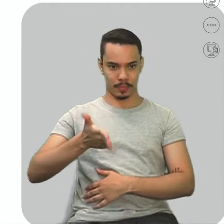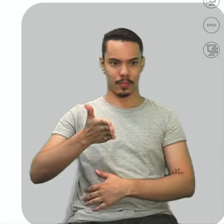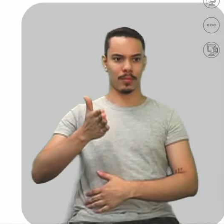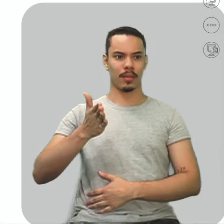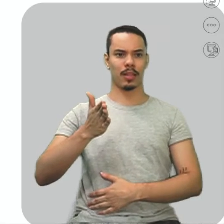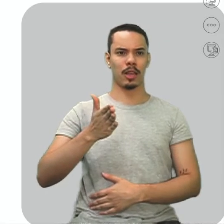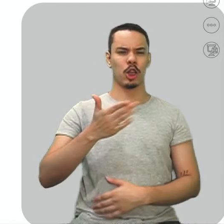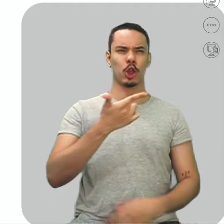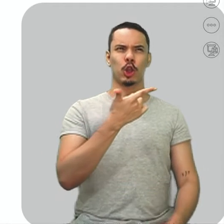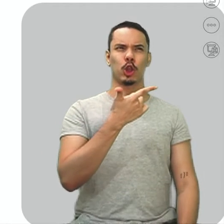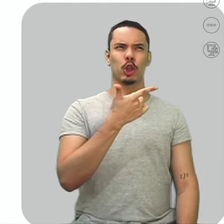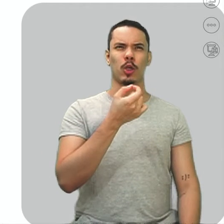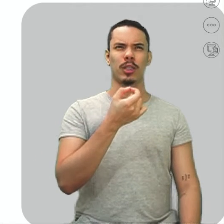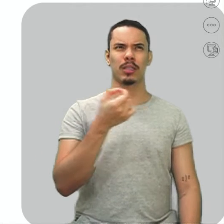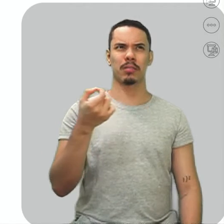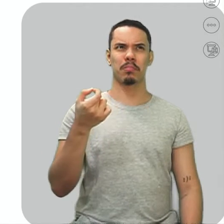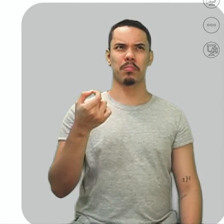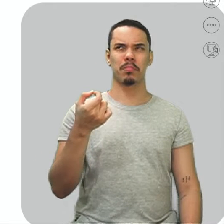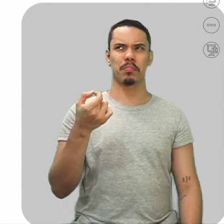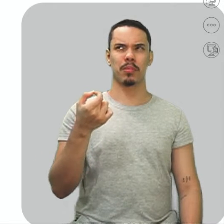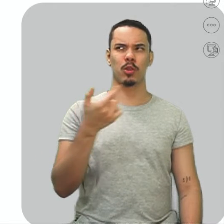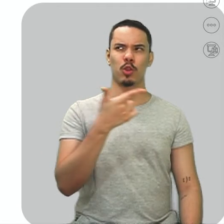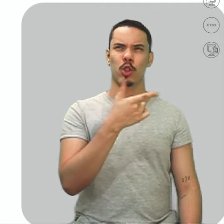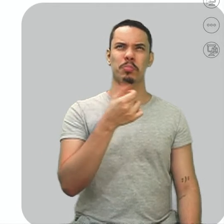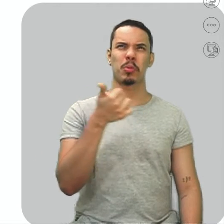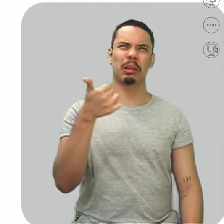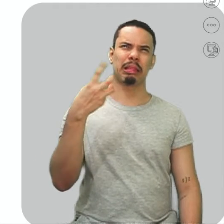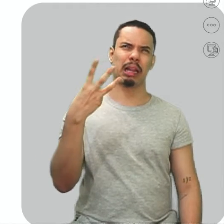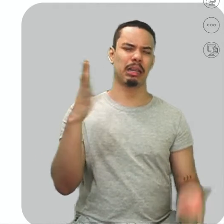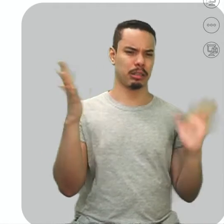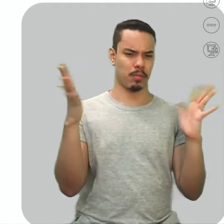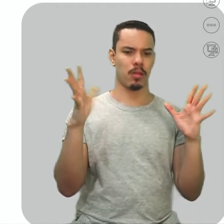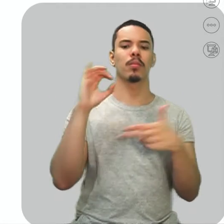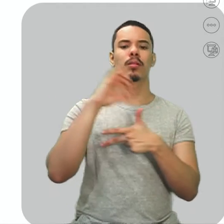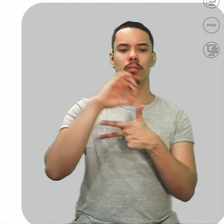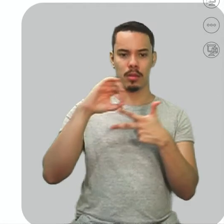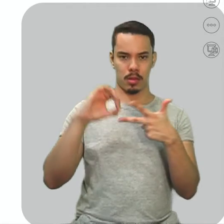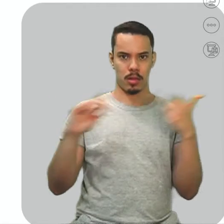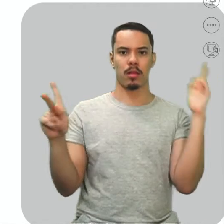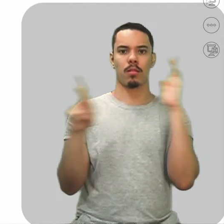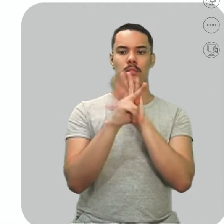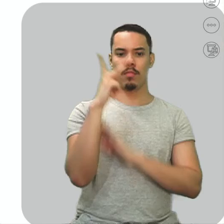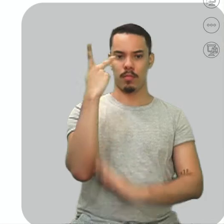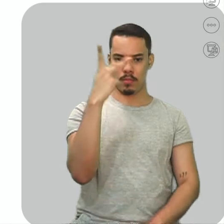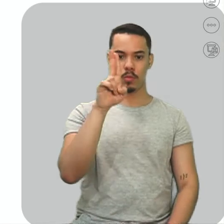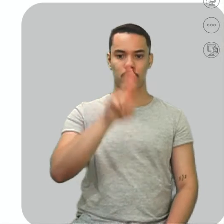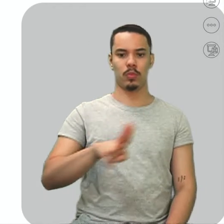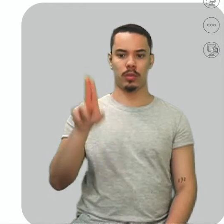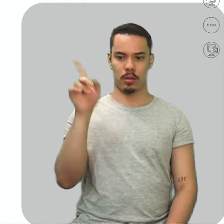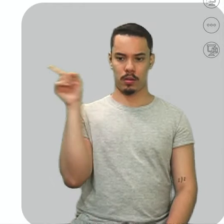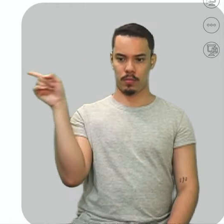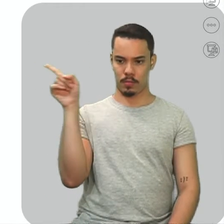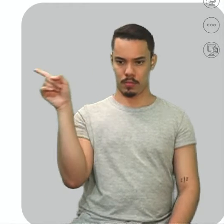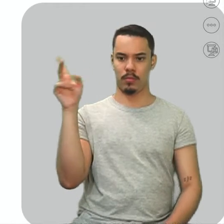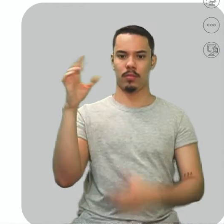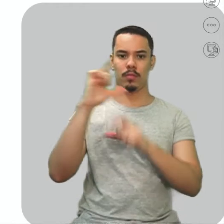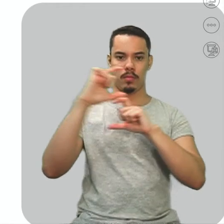não sei se foi do Enem 2012 2013 já consultou tá usando essa